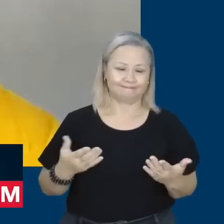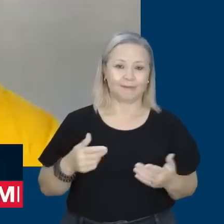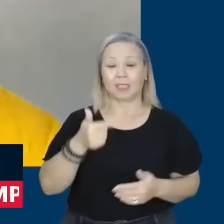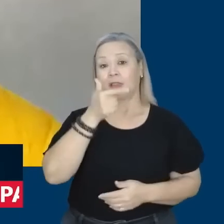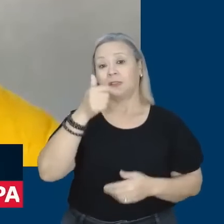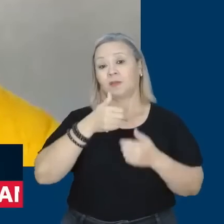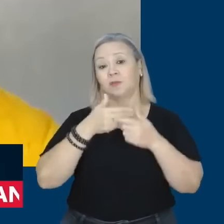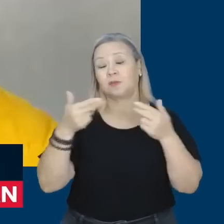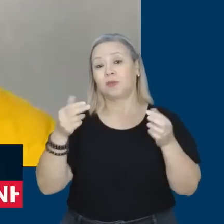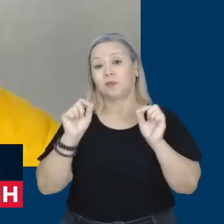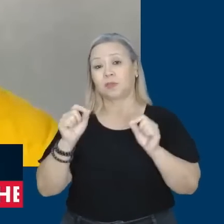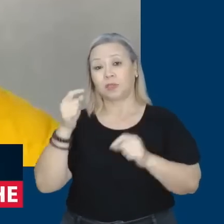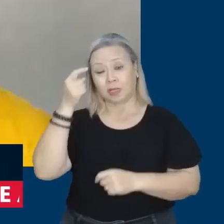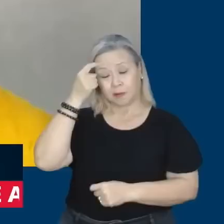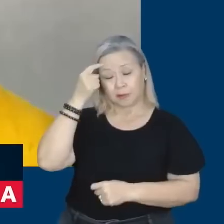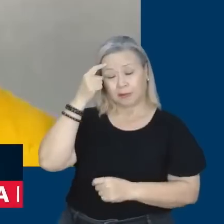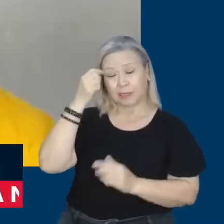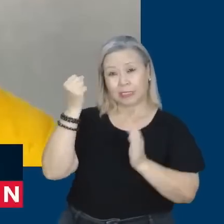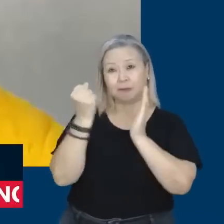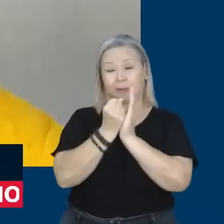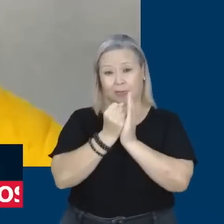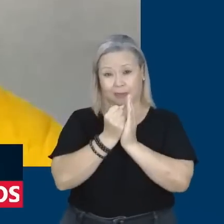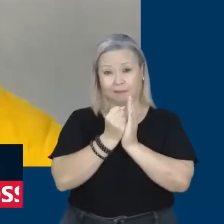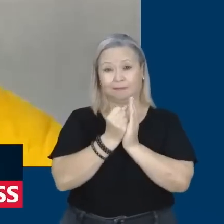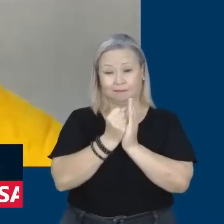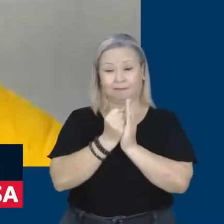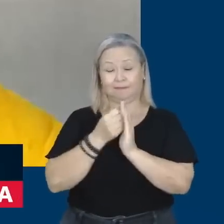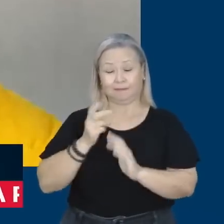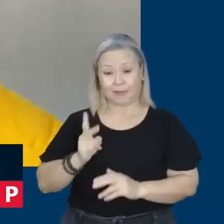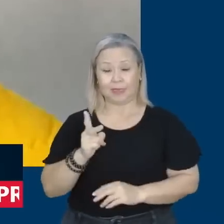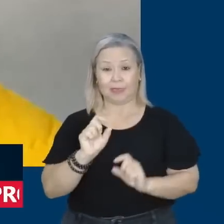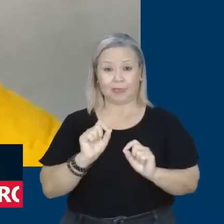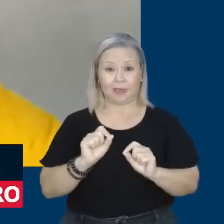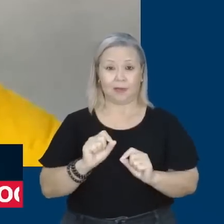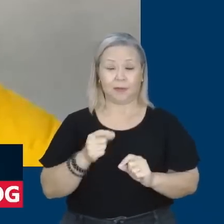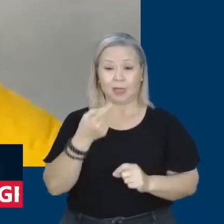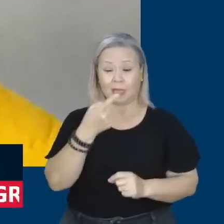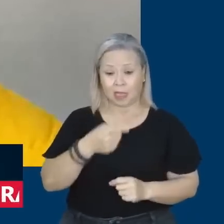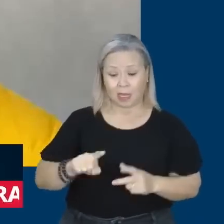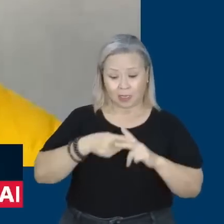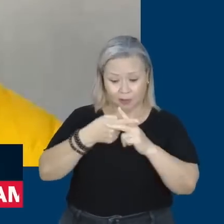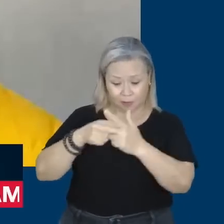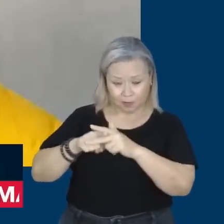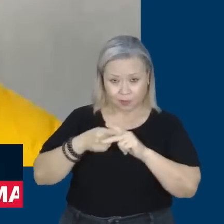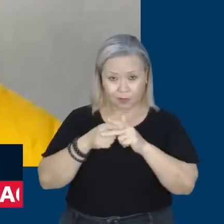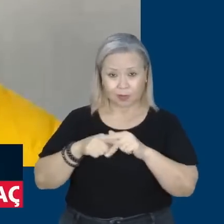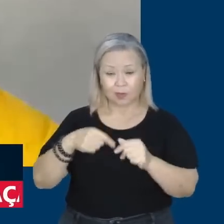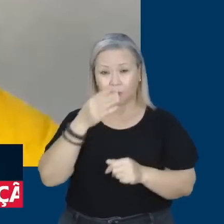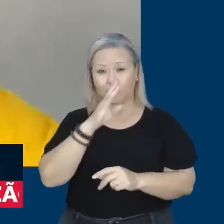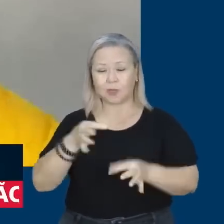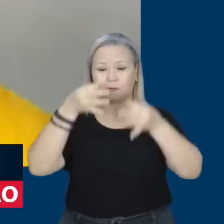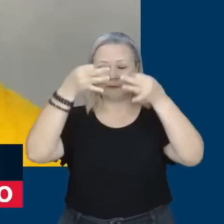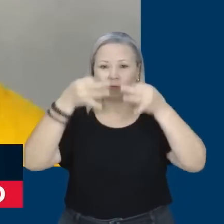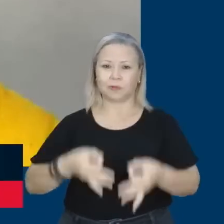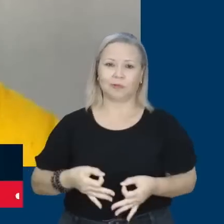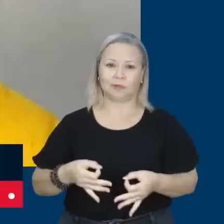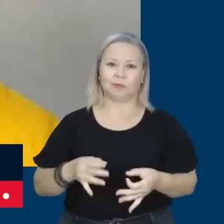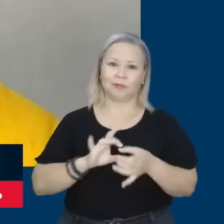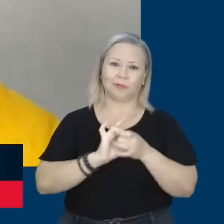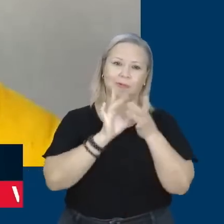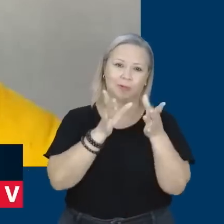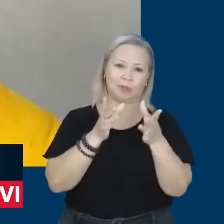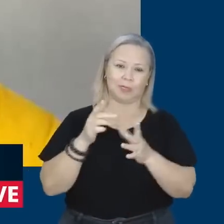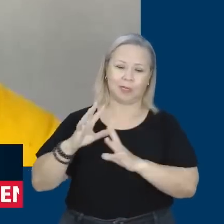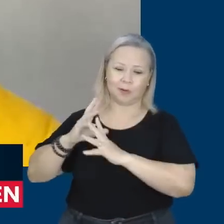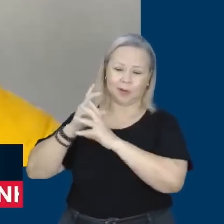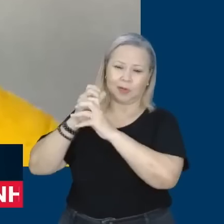que vai deixar marcas, como sempre, né? É a reconstrução do Brasil mais justo e mais democrático, uma retomada